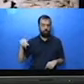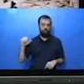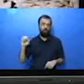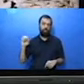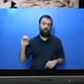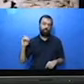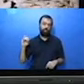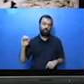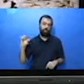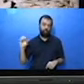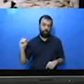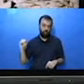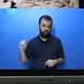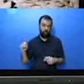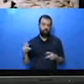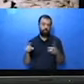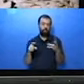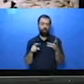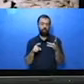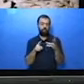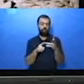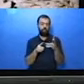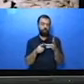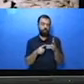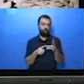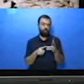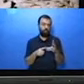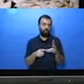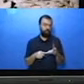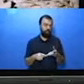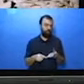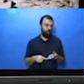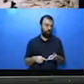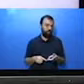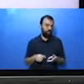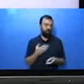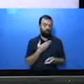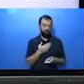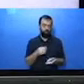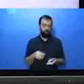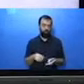vulcânicas. Olha um exemplo de planalto, que coisa linda.